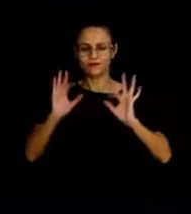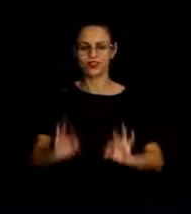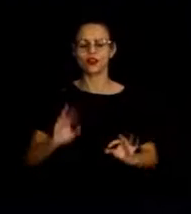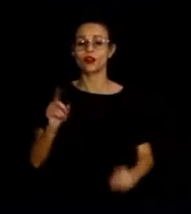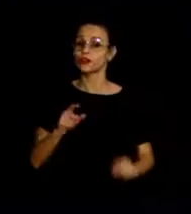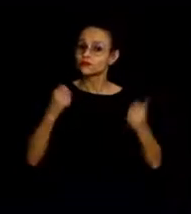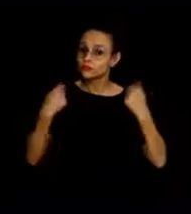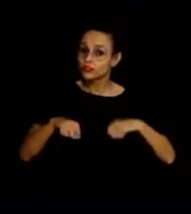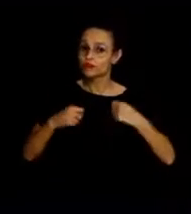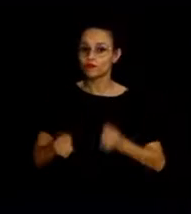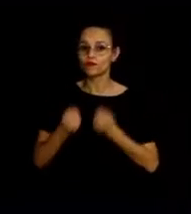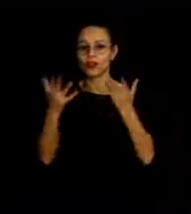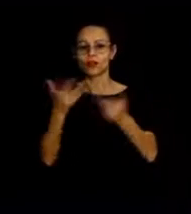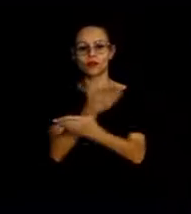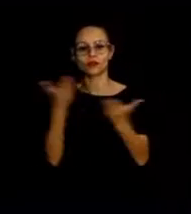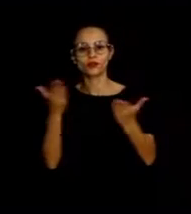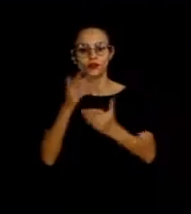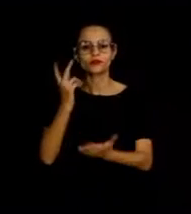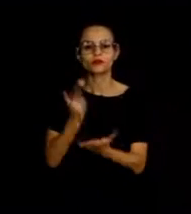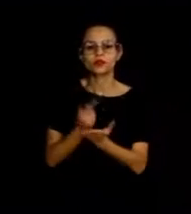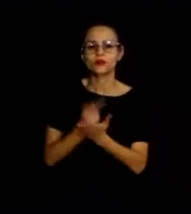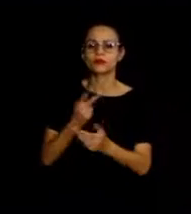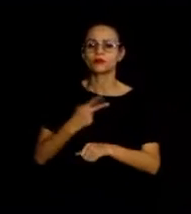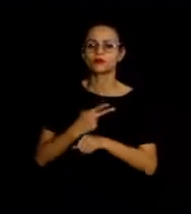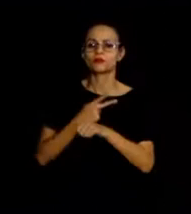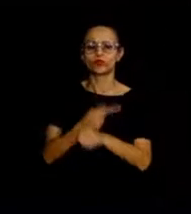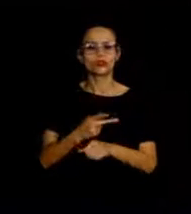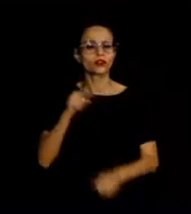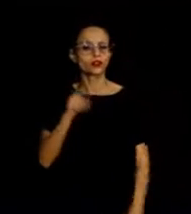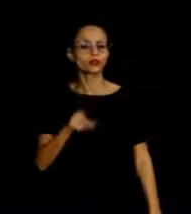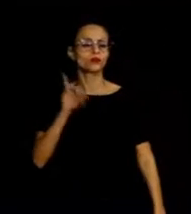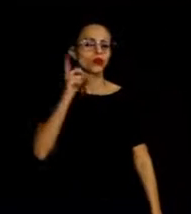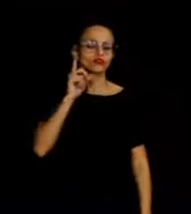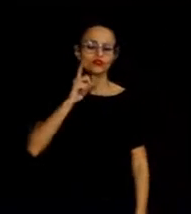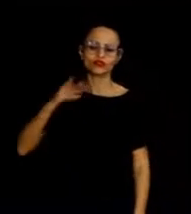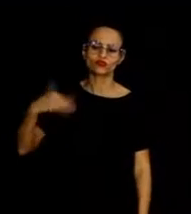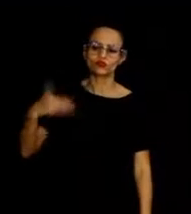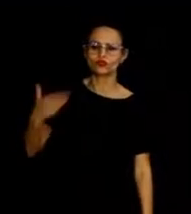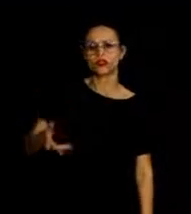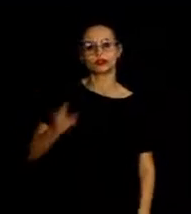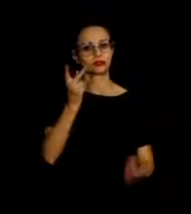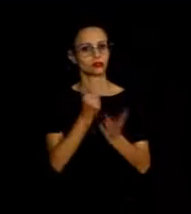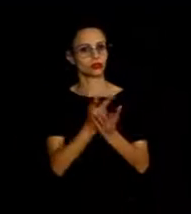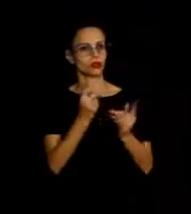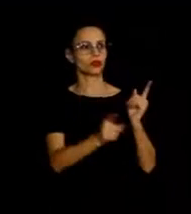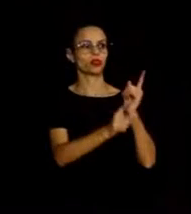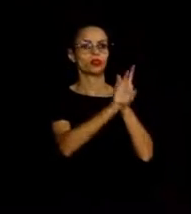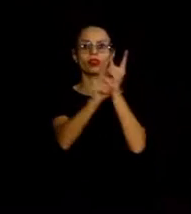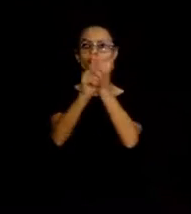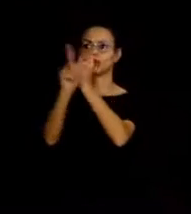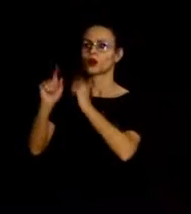que nós sempre Estamos em busca de melhorias porque no dia a dia a gente sempre encontra alguma coisa que pode ser melhorada